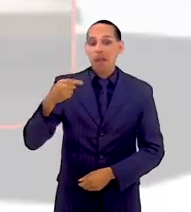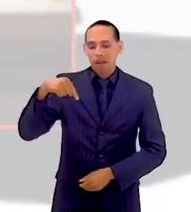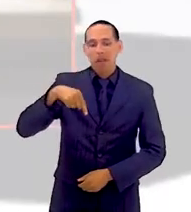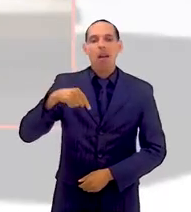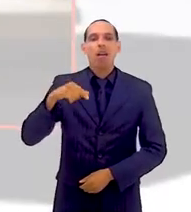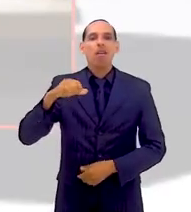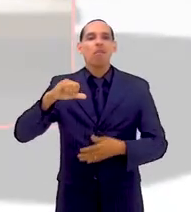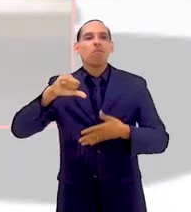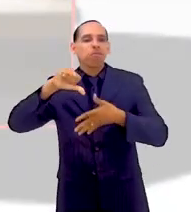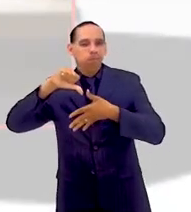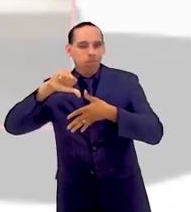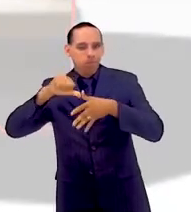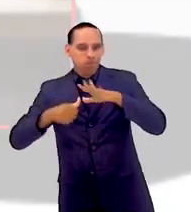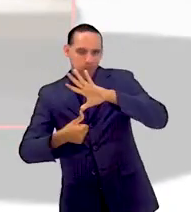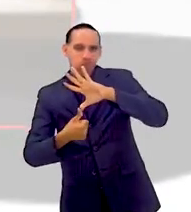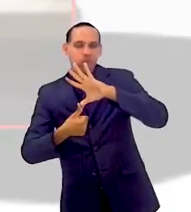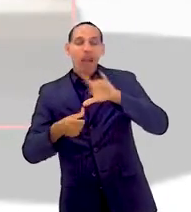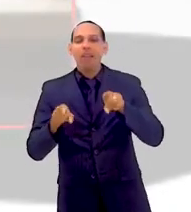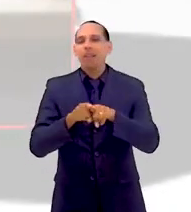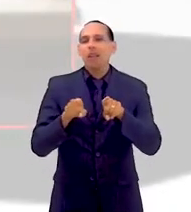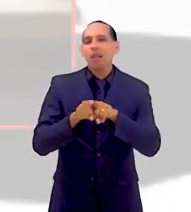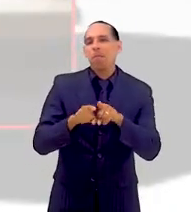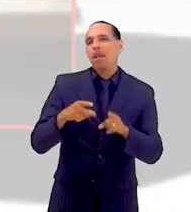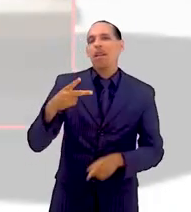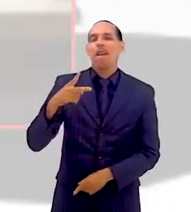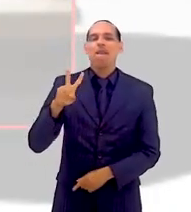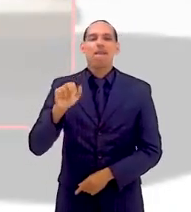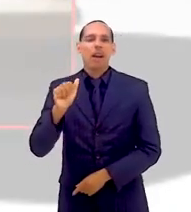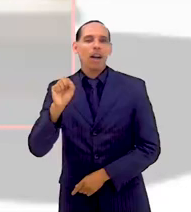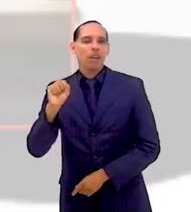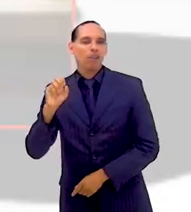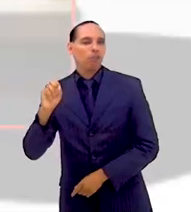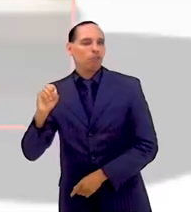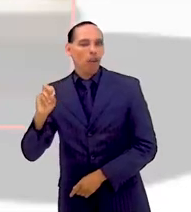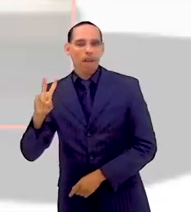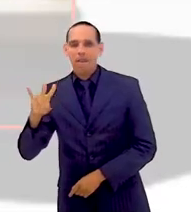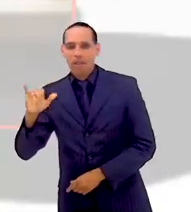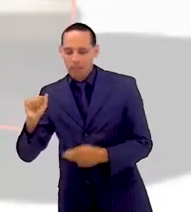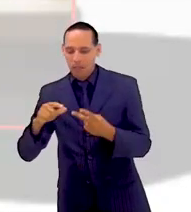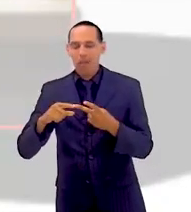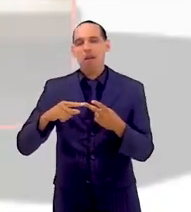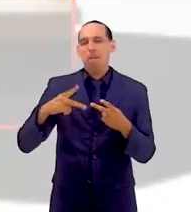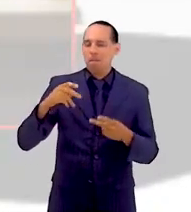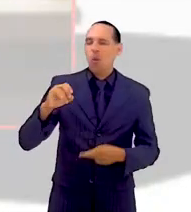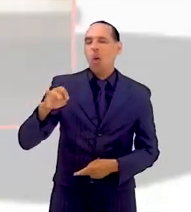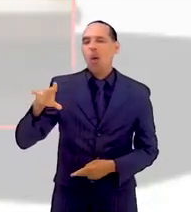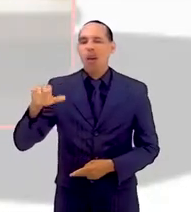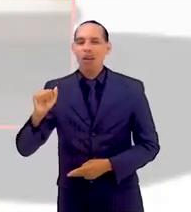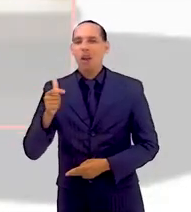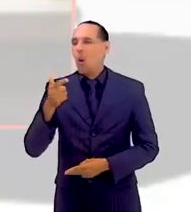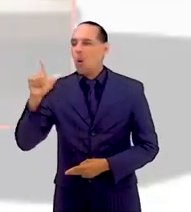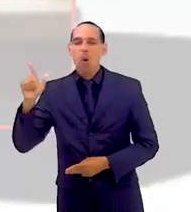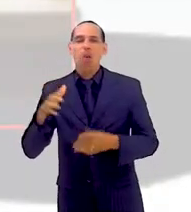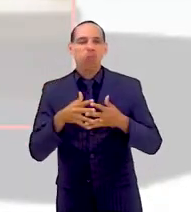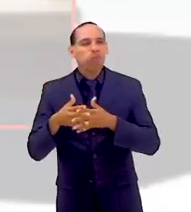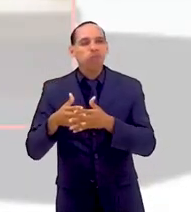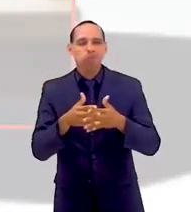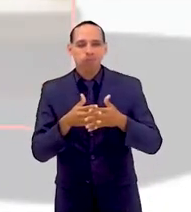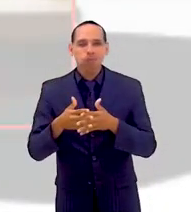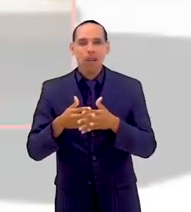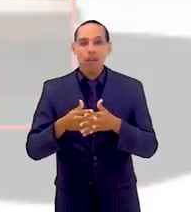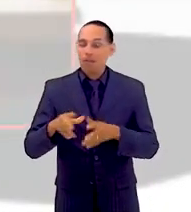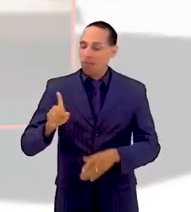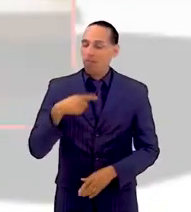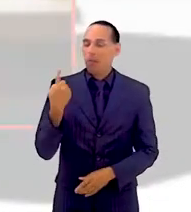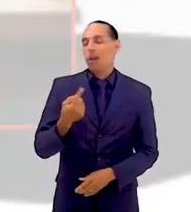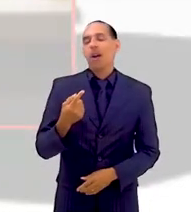atrás de Doha no Catar, Varsóvia na Polônia, Sanya na China e Orlando nos Estados Unidos. Agora, o que quase ninguém